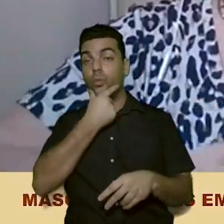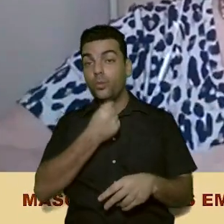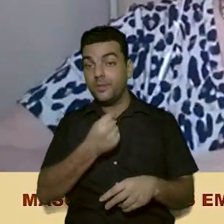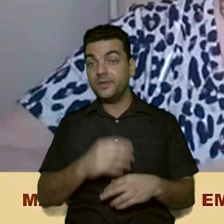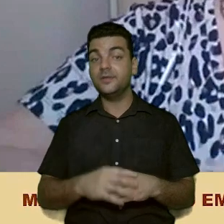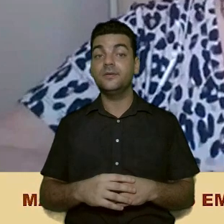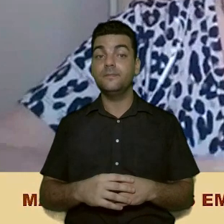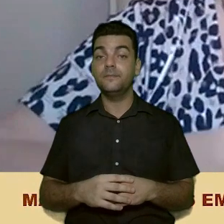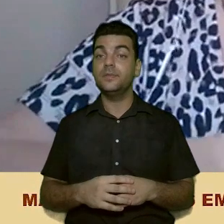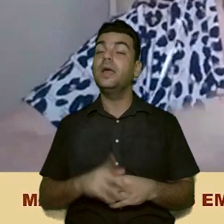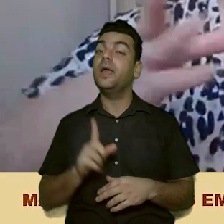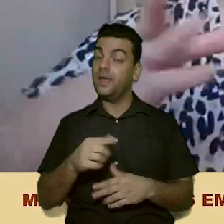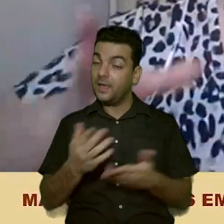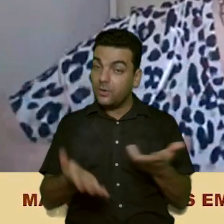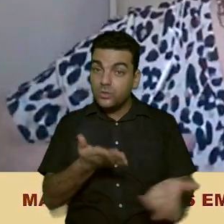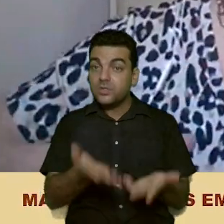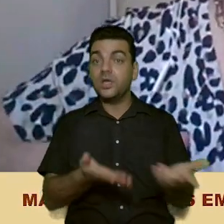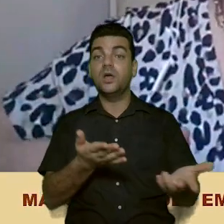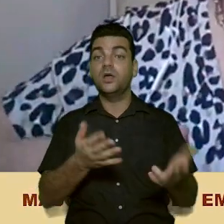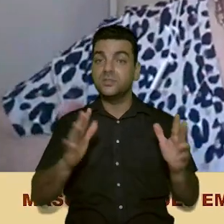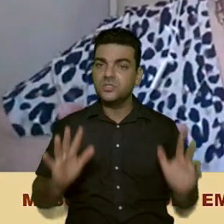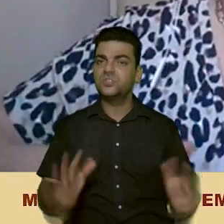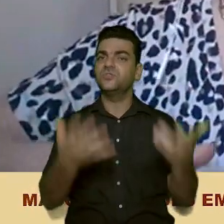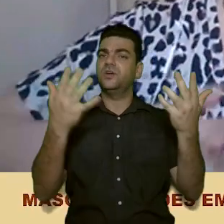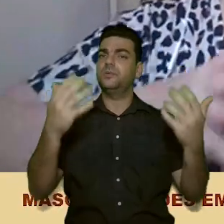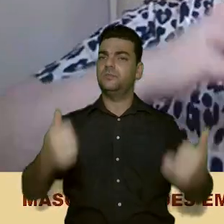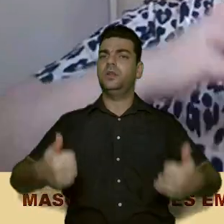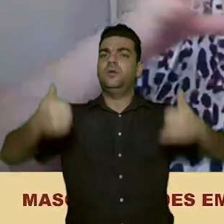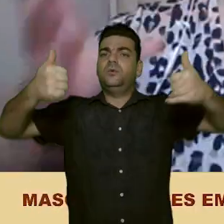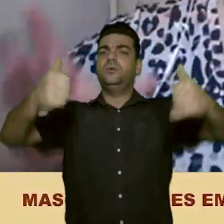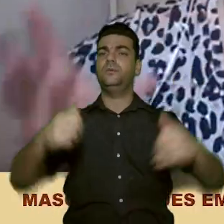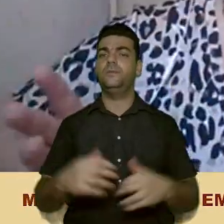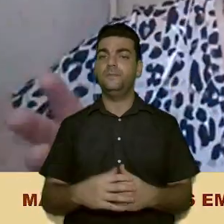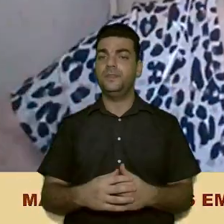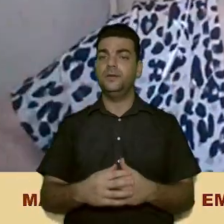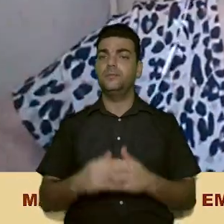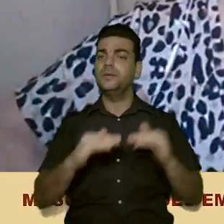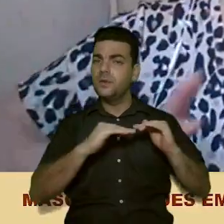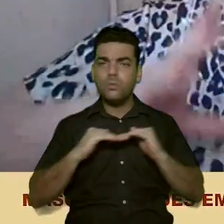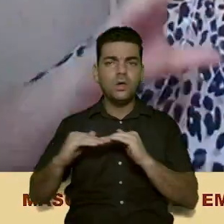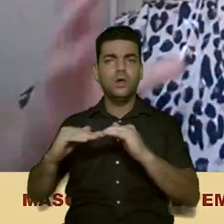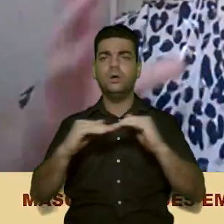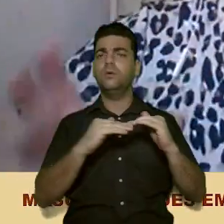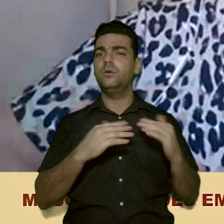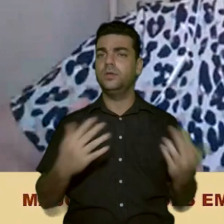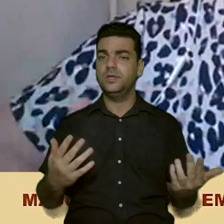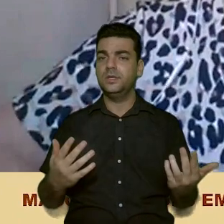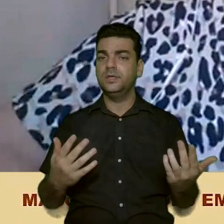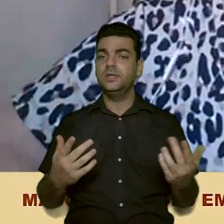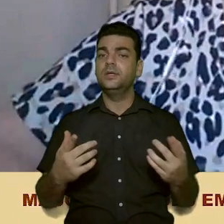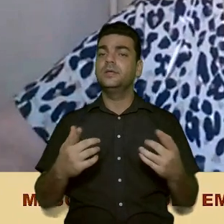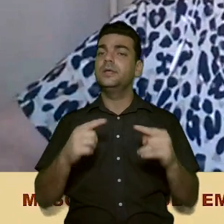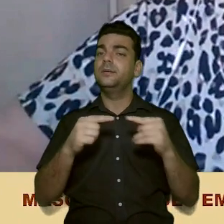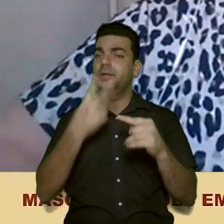vidas que podem ser mais amplas, né, mais heterogêneas, mais